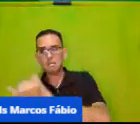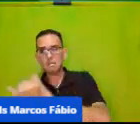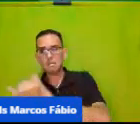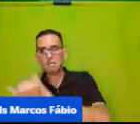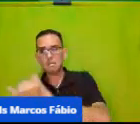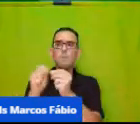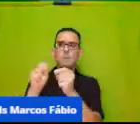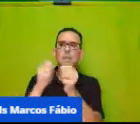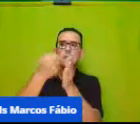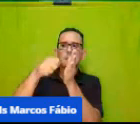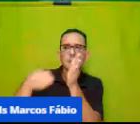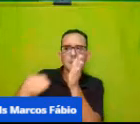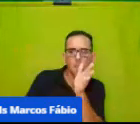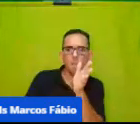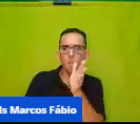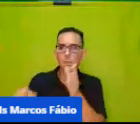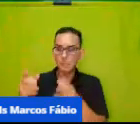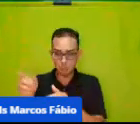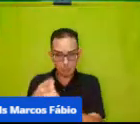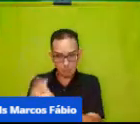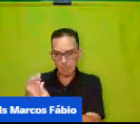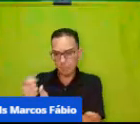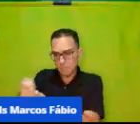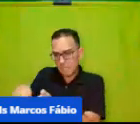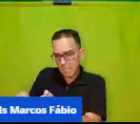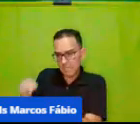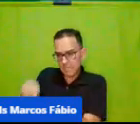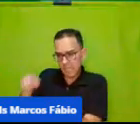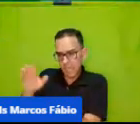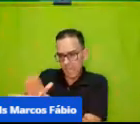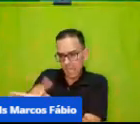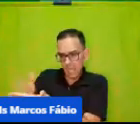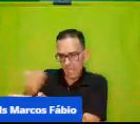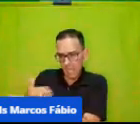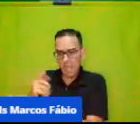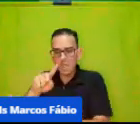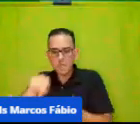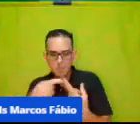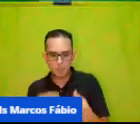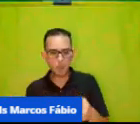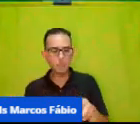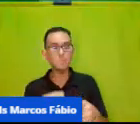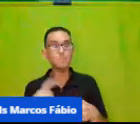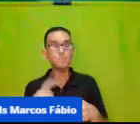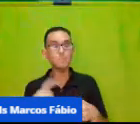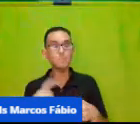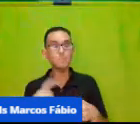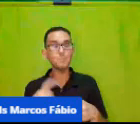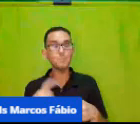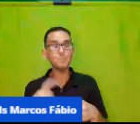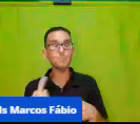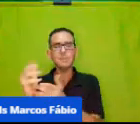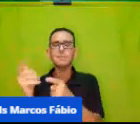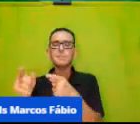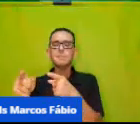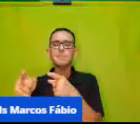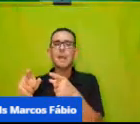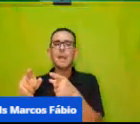falou que escreve no caderno, né, grava a resolução no isso. caderno. Então, no começo eu apanhei um pouco, porque a parte do desenho,